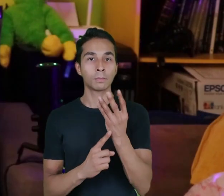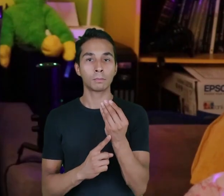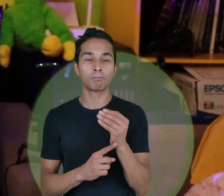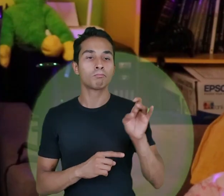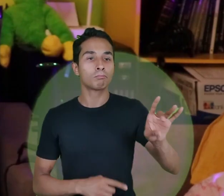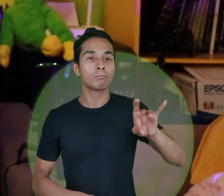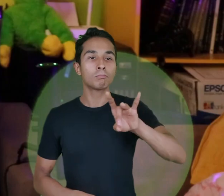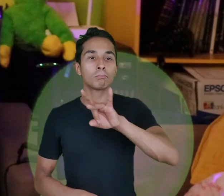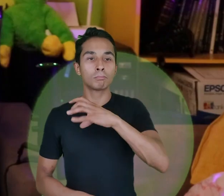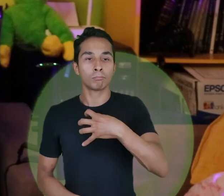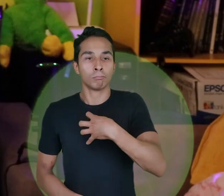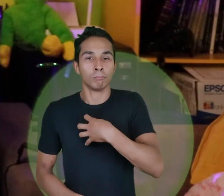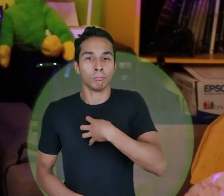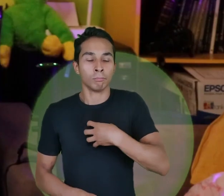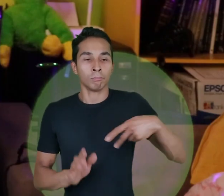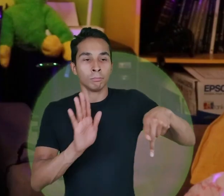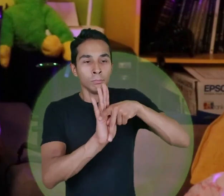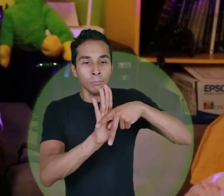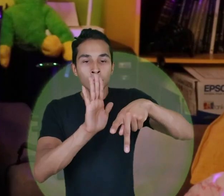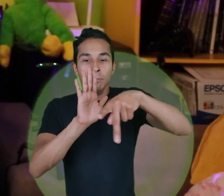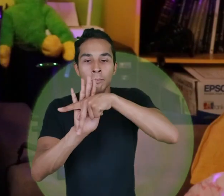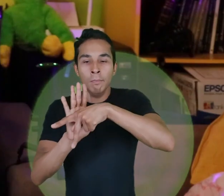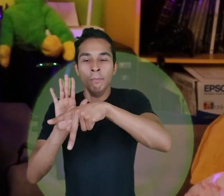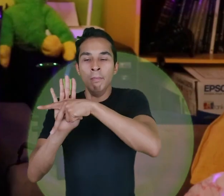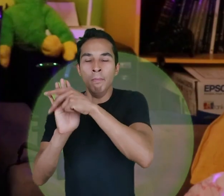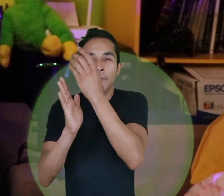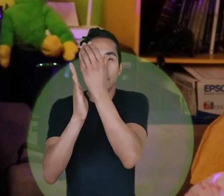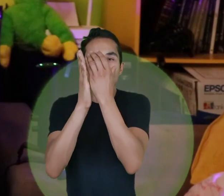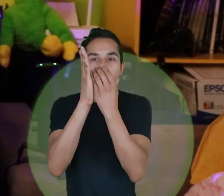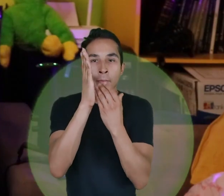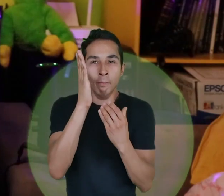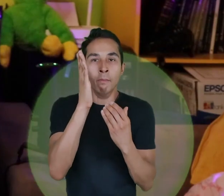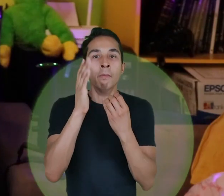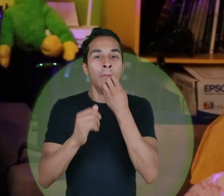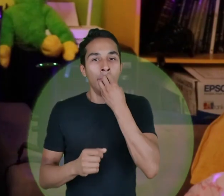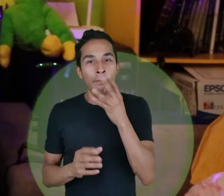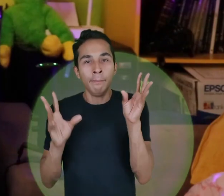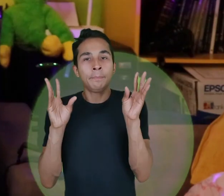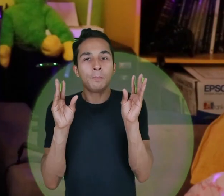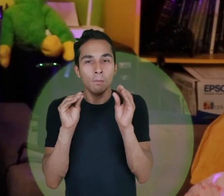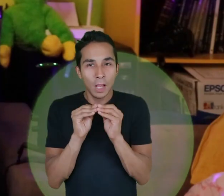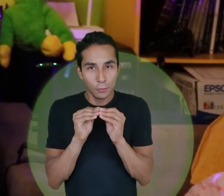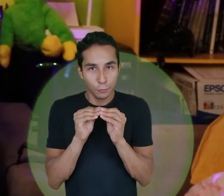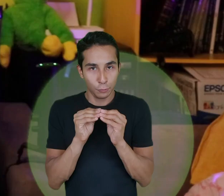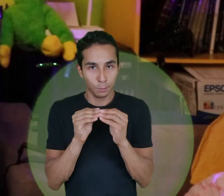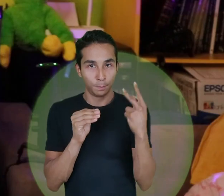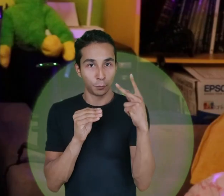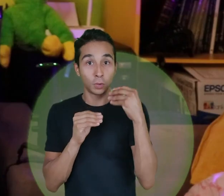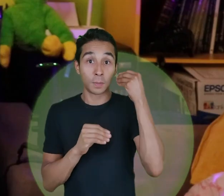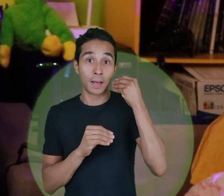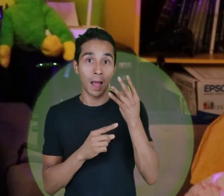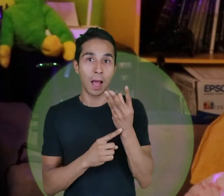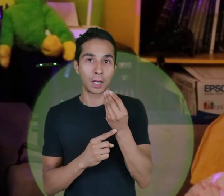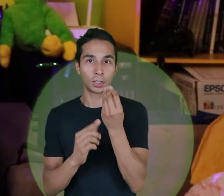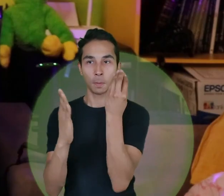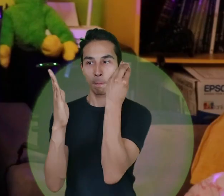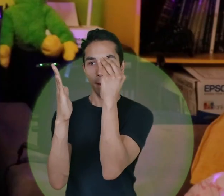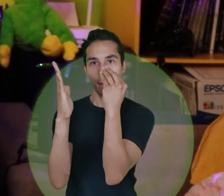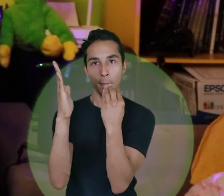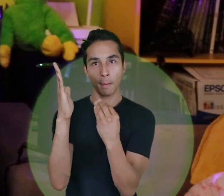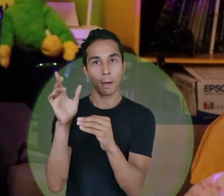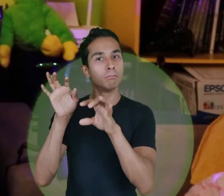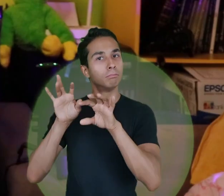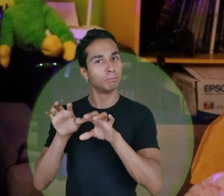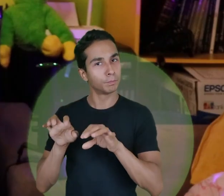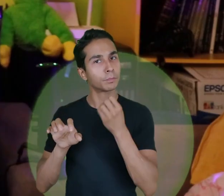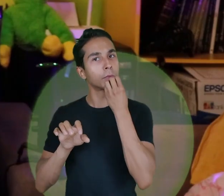material diferente, né? Mas é bom você ter pelo menos uma release resumida ali, né, da sua história, da sua trajetória enquanto artista, porque isso você vai usar em